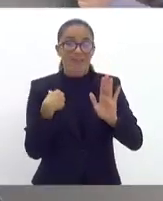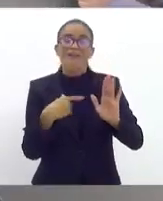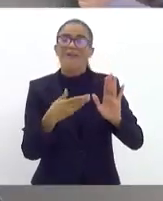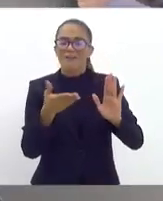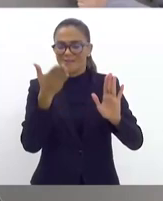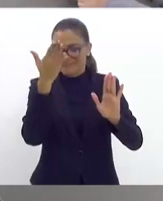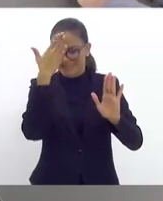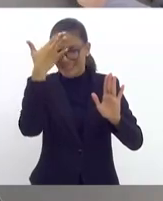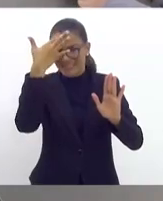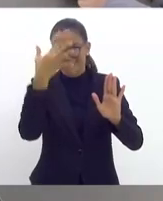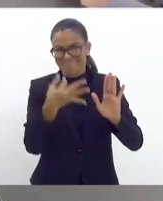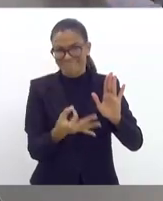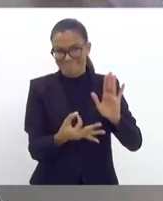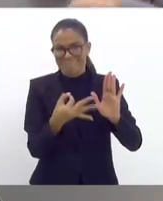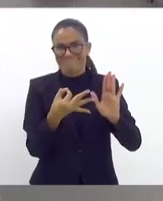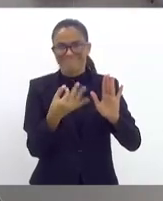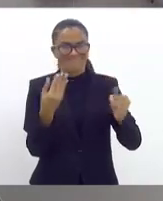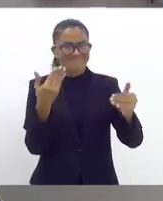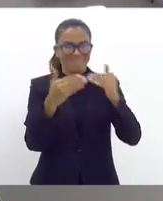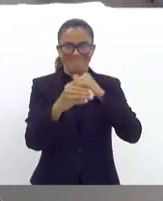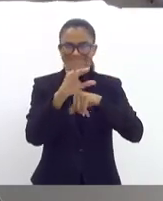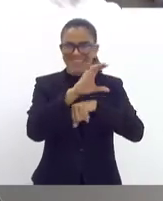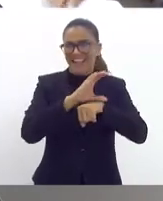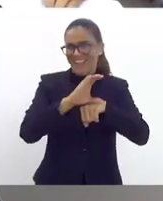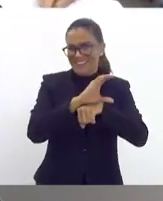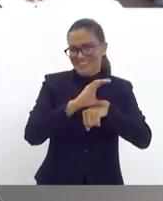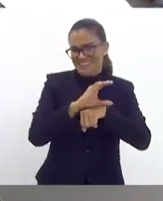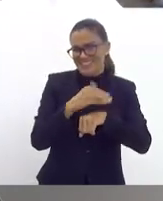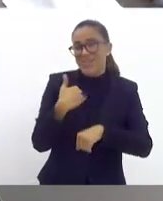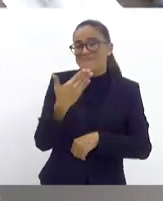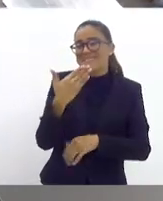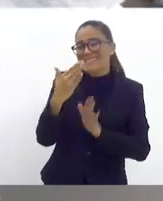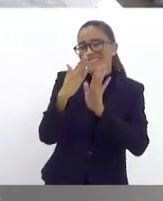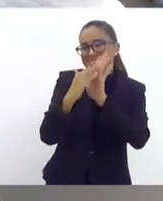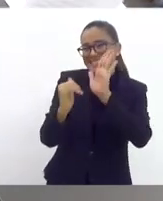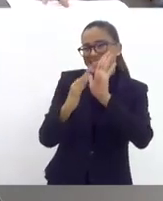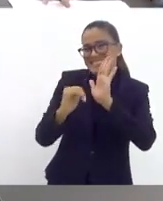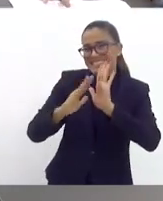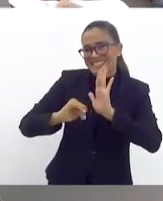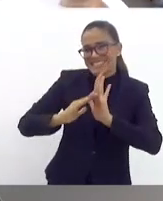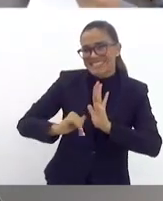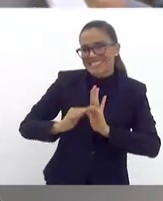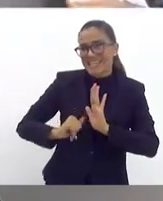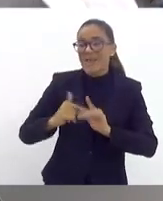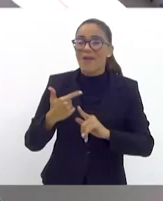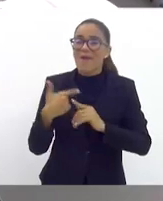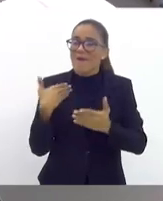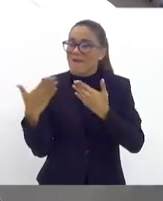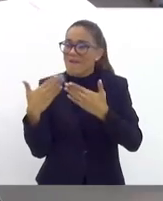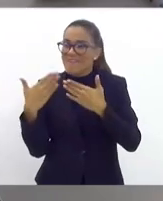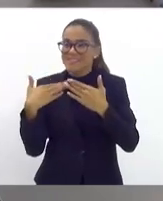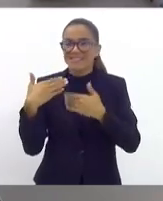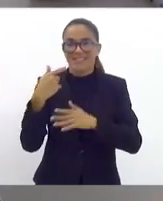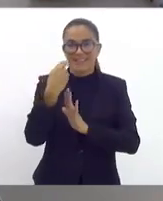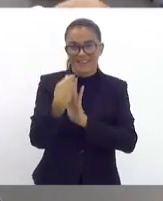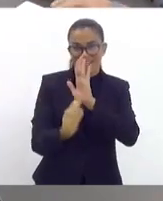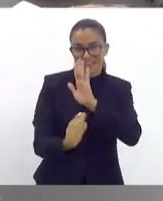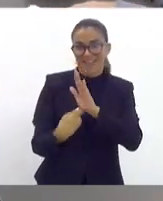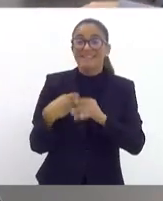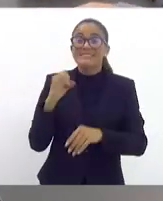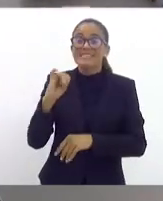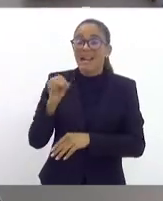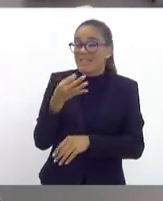inconstitucionalidade dele eu pedi para retirar de pauta conversei com a autora para ver se ela sugeria ao relator